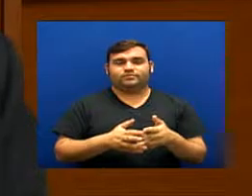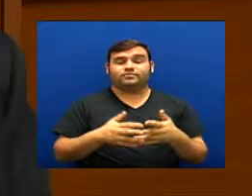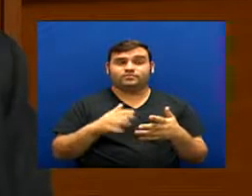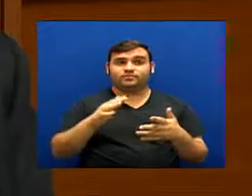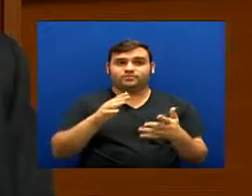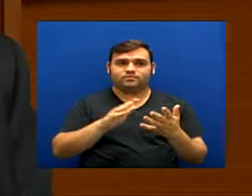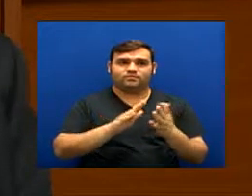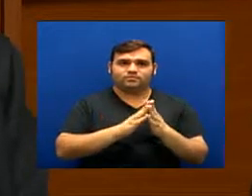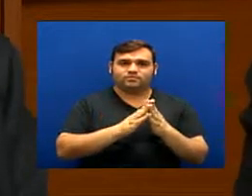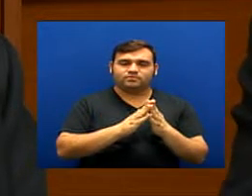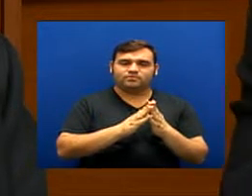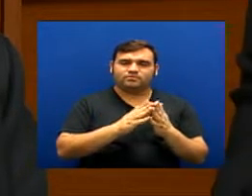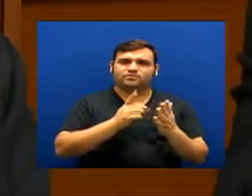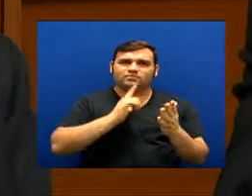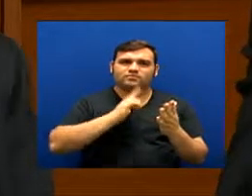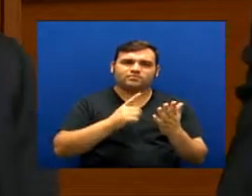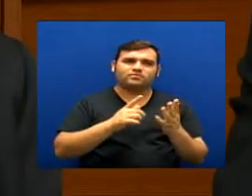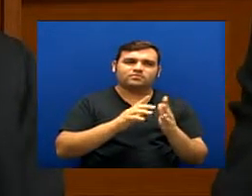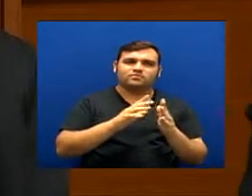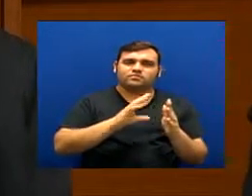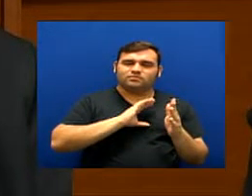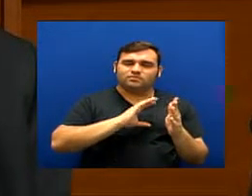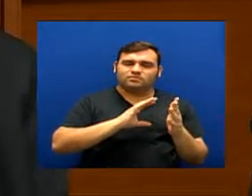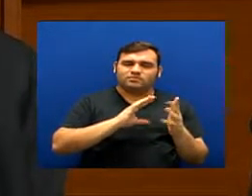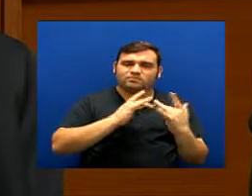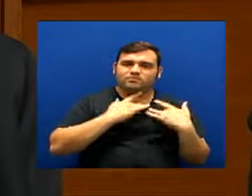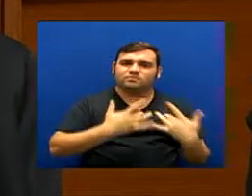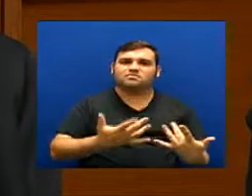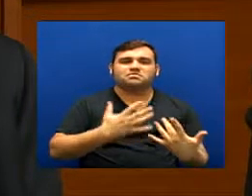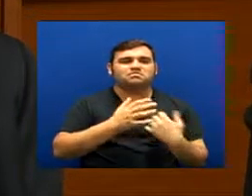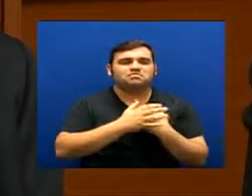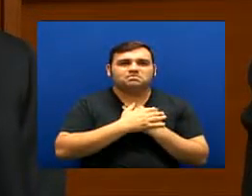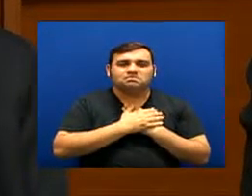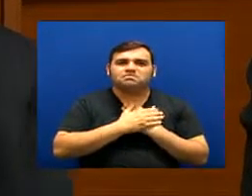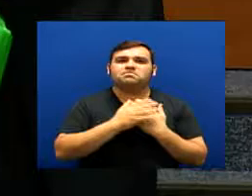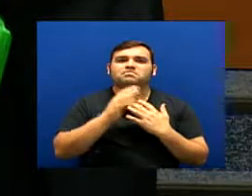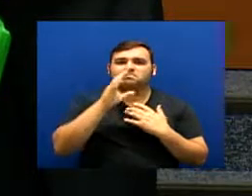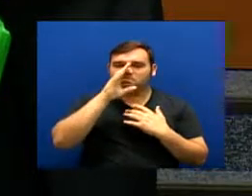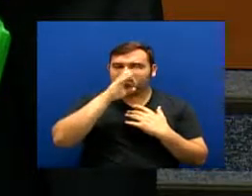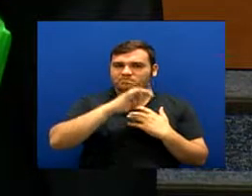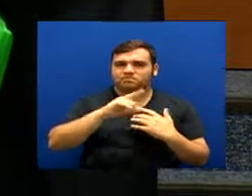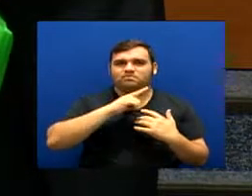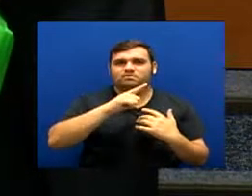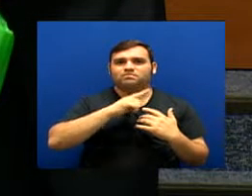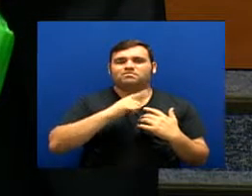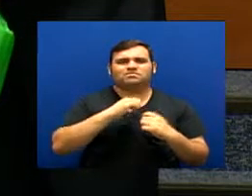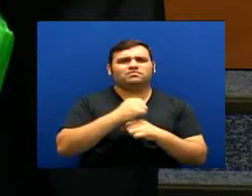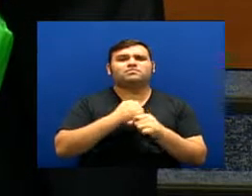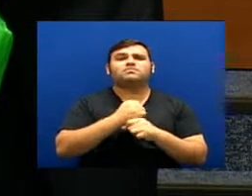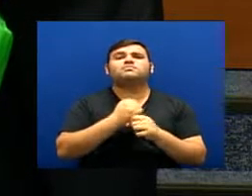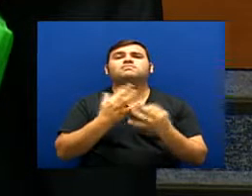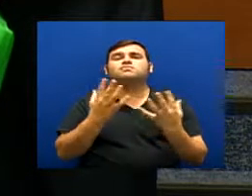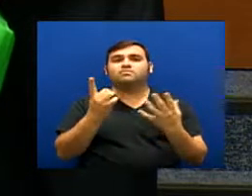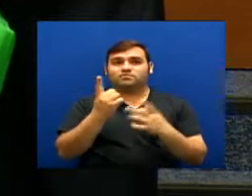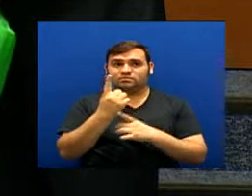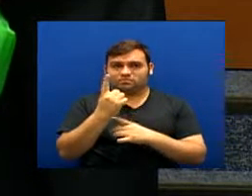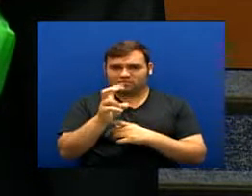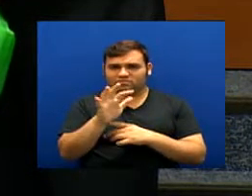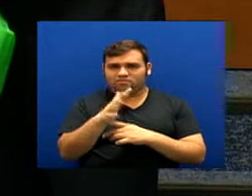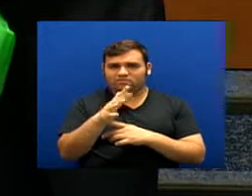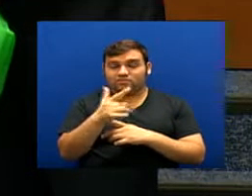enquanto criança da igreja católica que frequentava. Após o nascimento de sua primeira filha, ele viu a necessidade de dar a ela